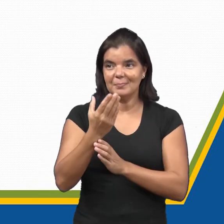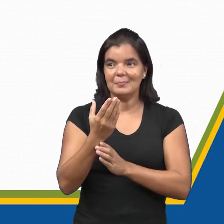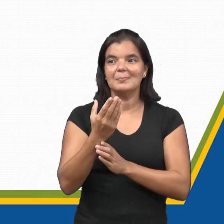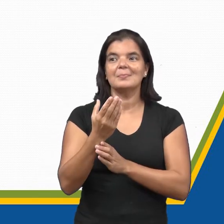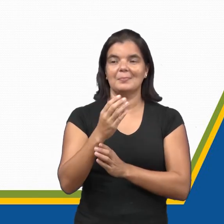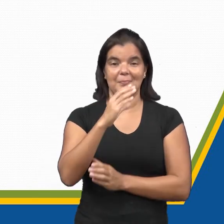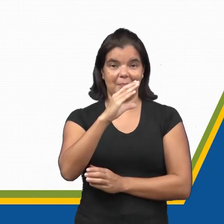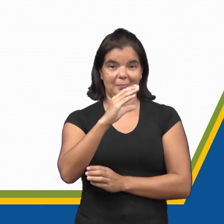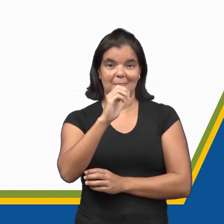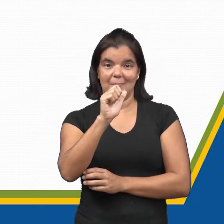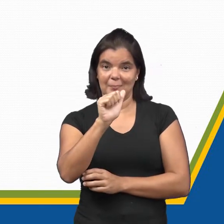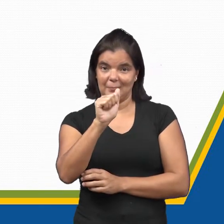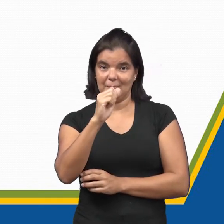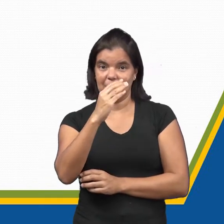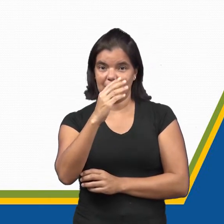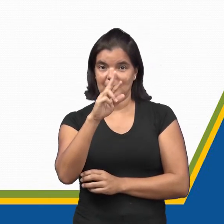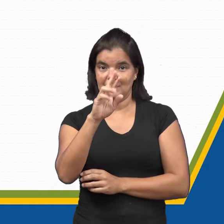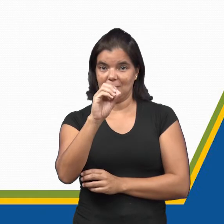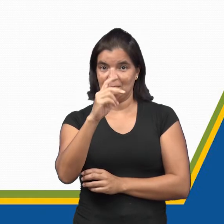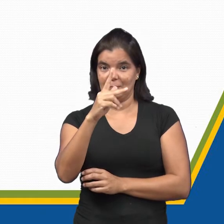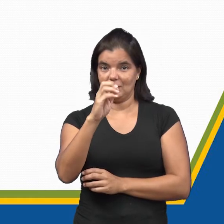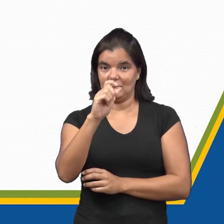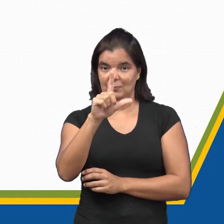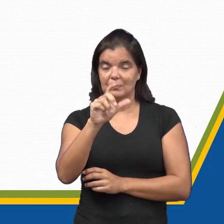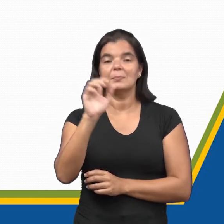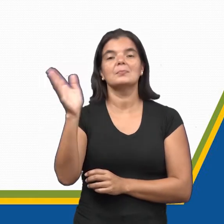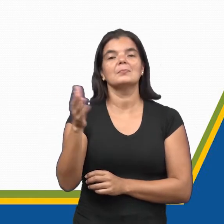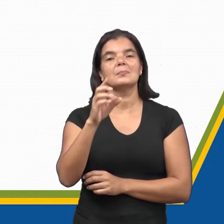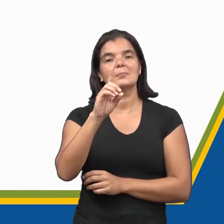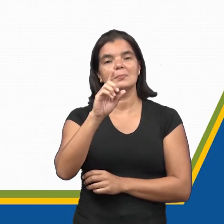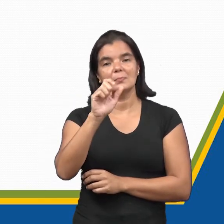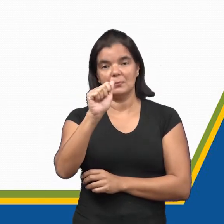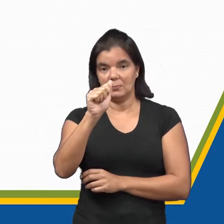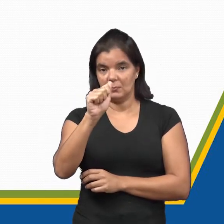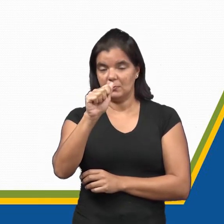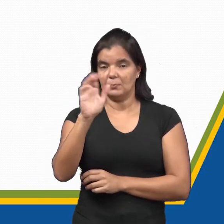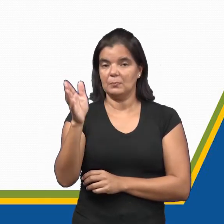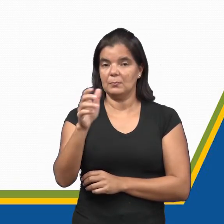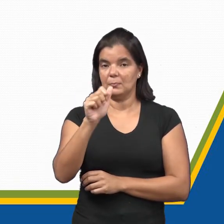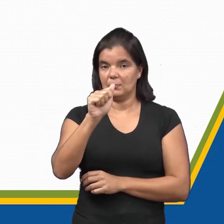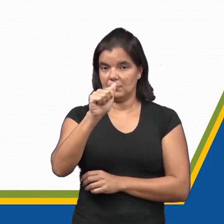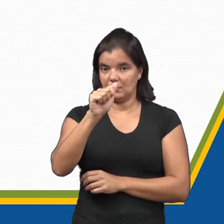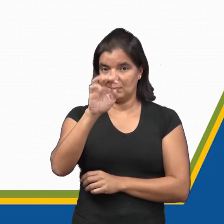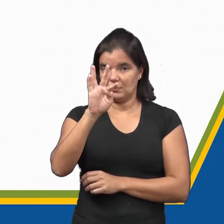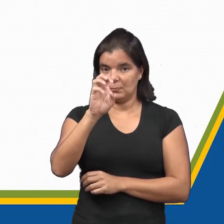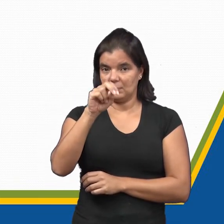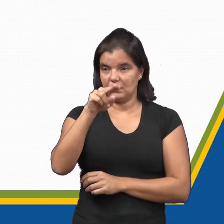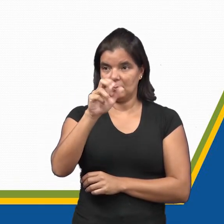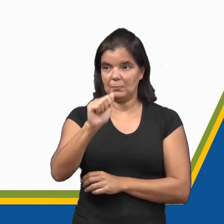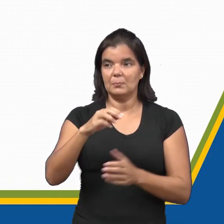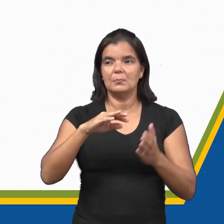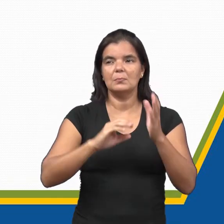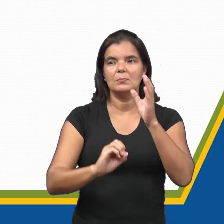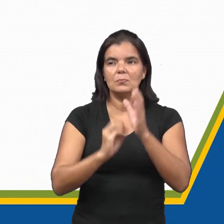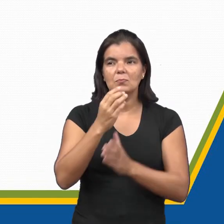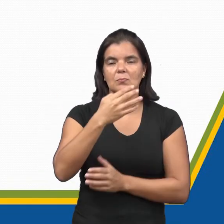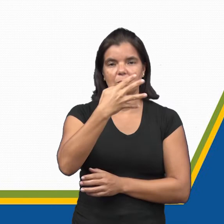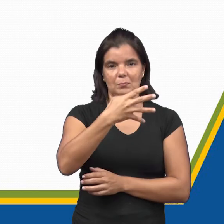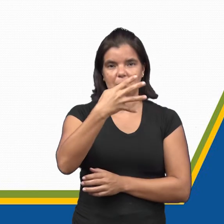de Atenas, entre 447 a.C. e